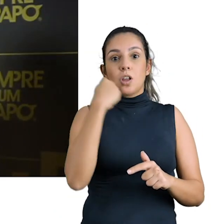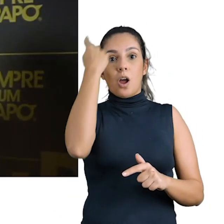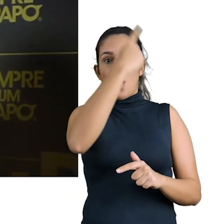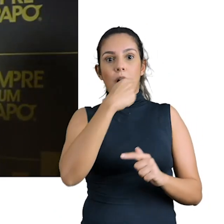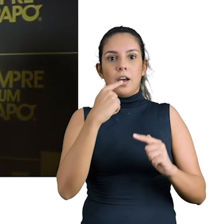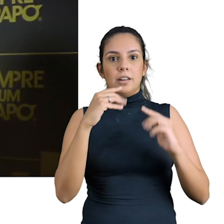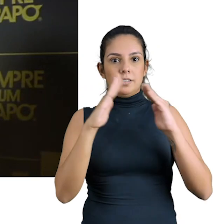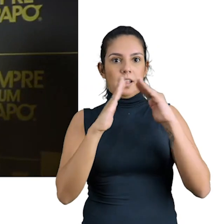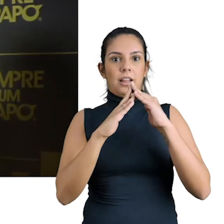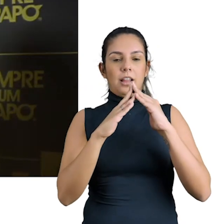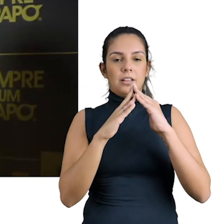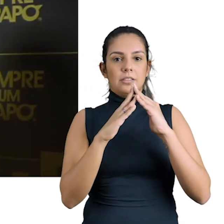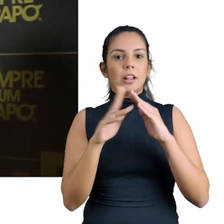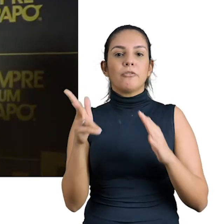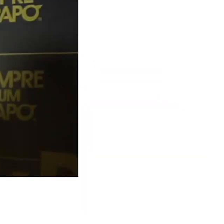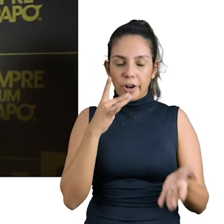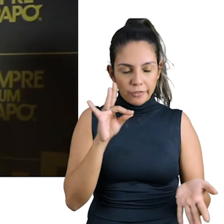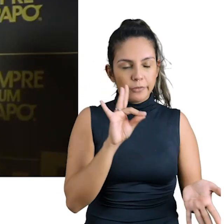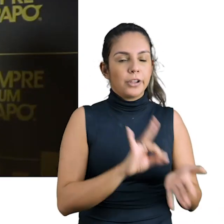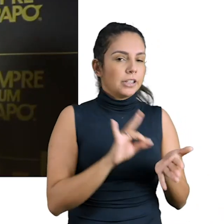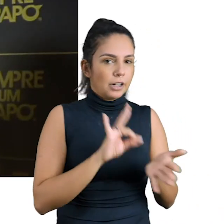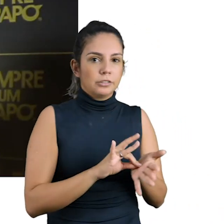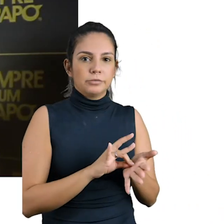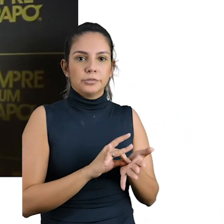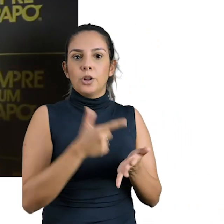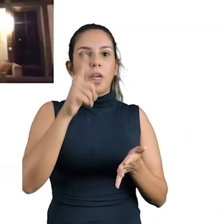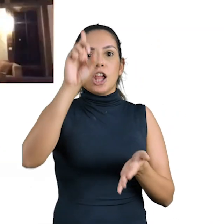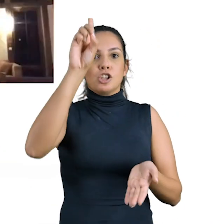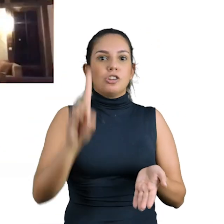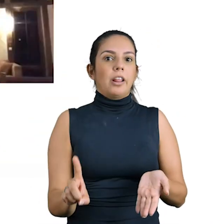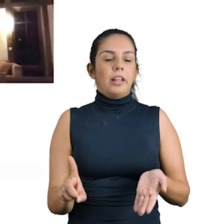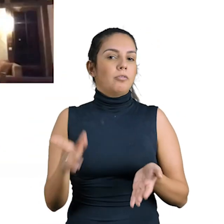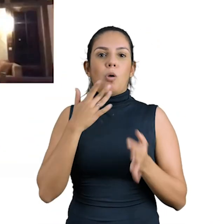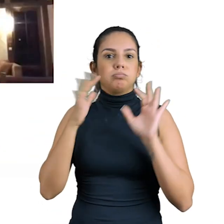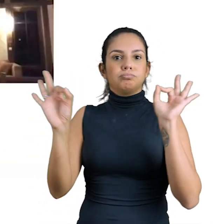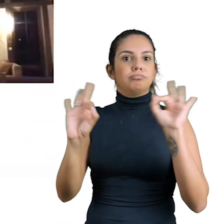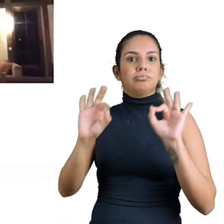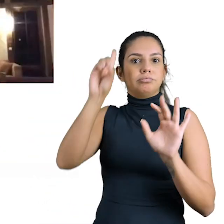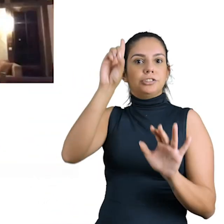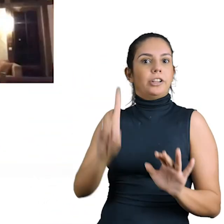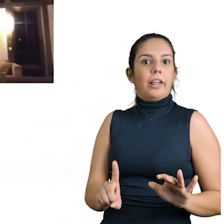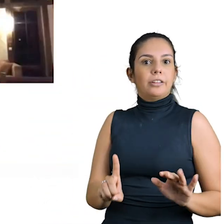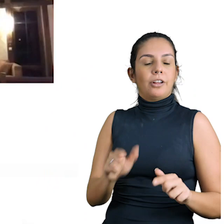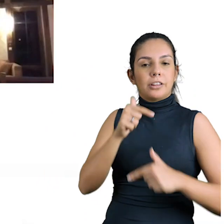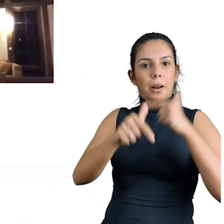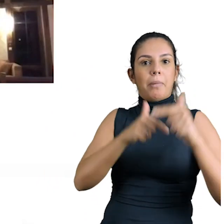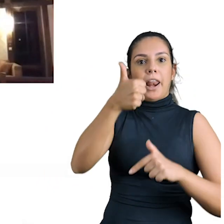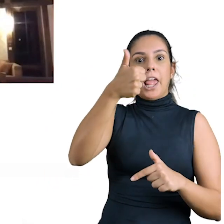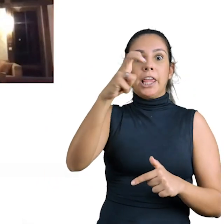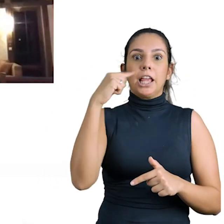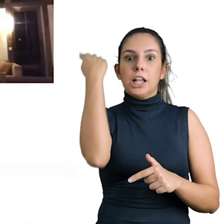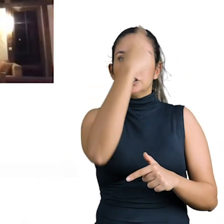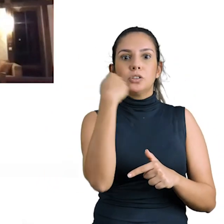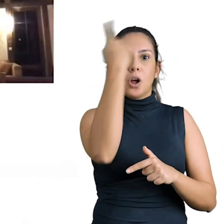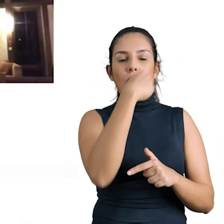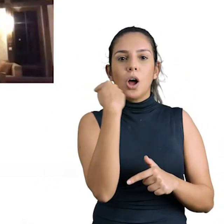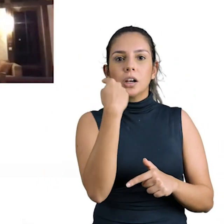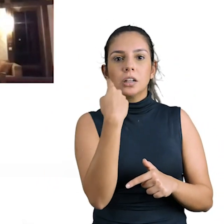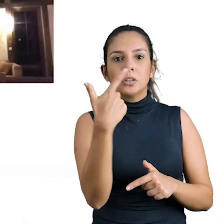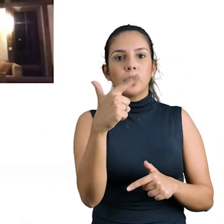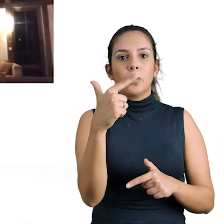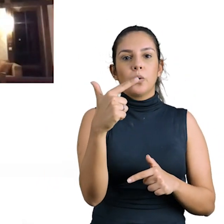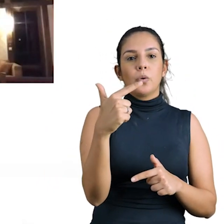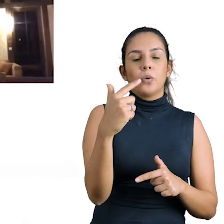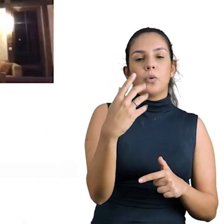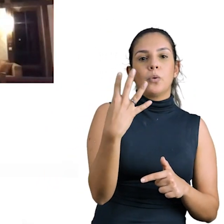dentro da sua casa. Exatamente, e sem nenhum direito. E sem nenhum direito. O direito é importante. Direito de empregada doméstica tem o quê?